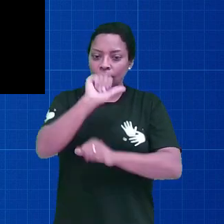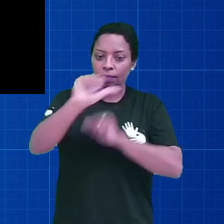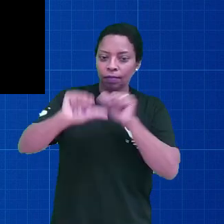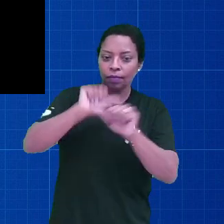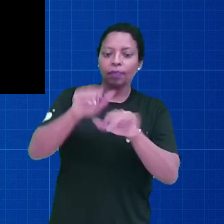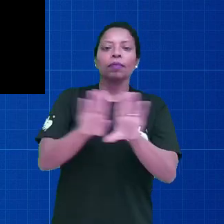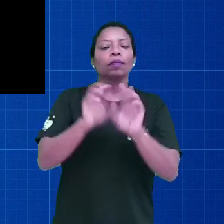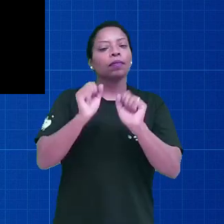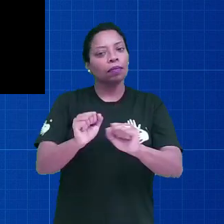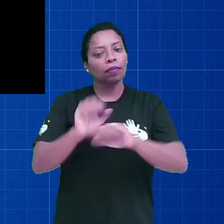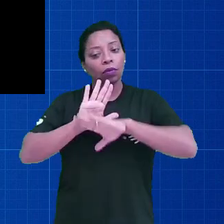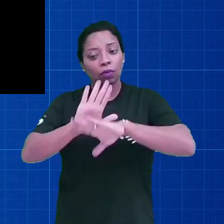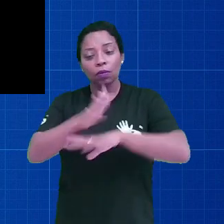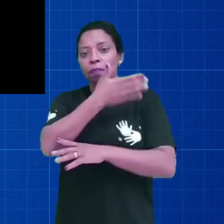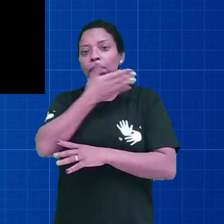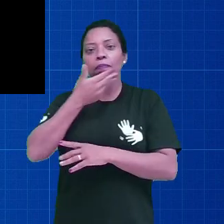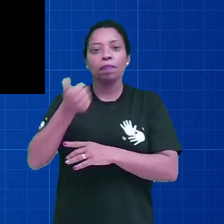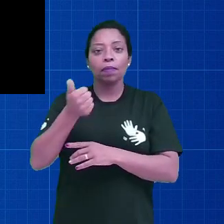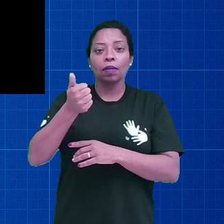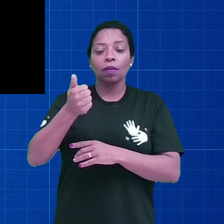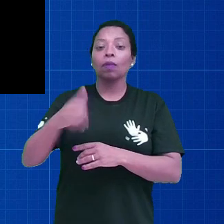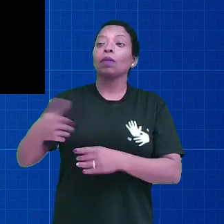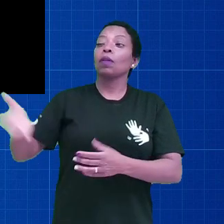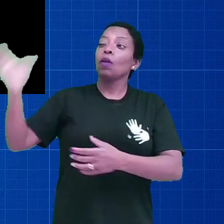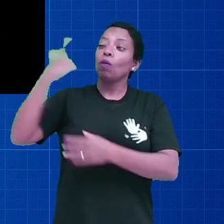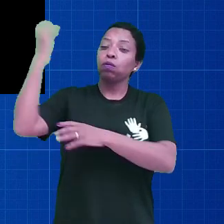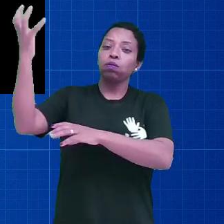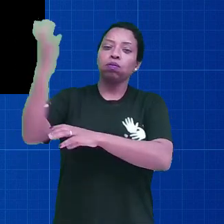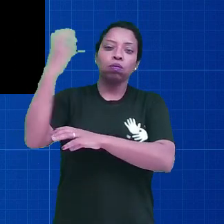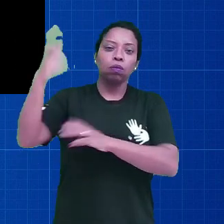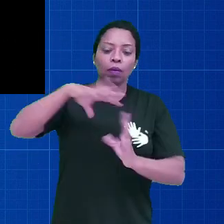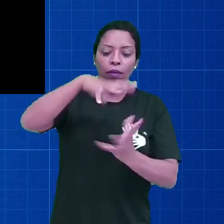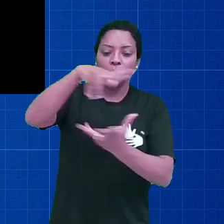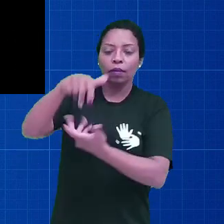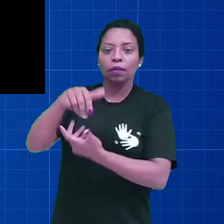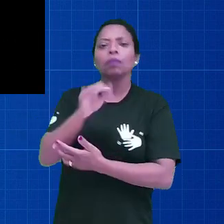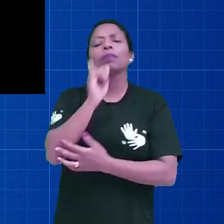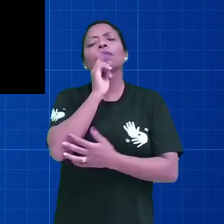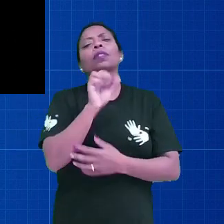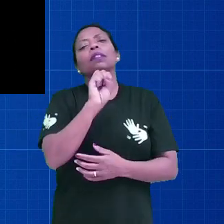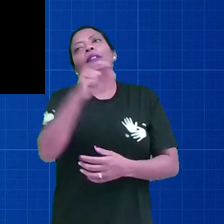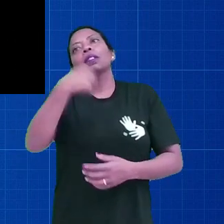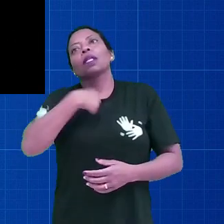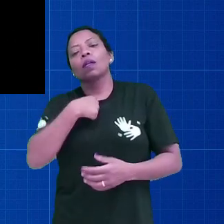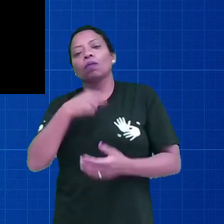mesoclima. Então, se eu planto uma árvore, estou lá, ó, coloquei aqui uma árvore.